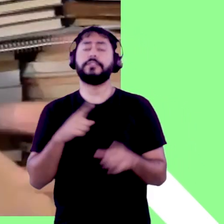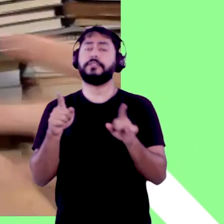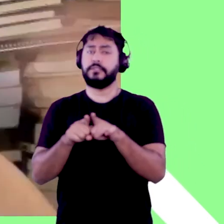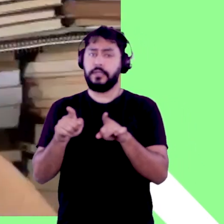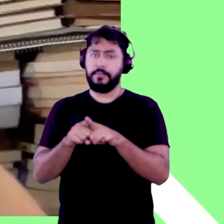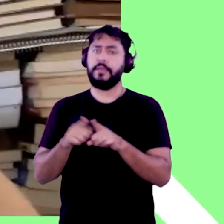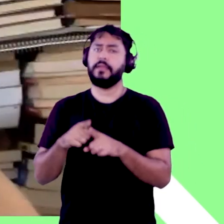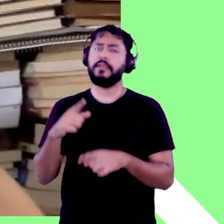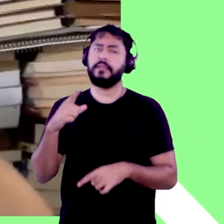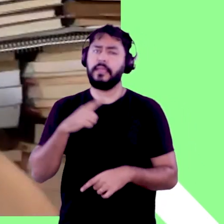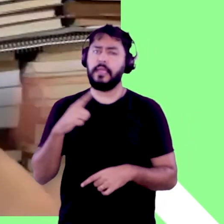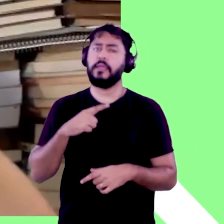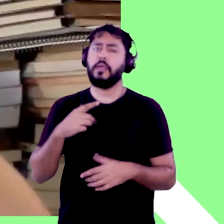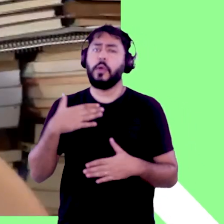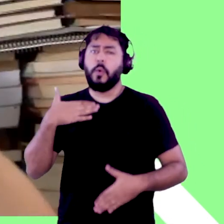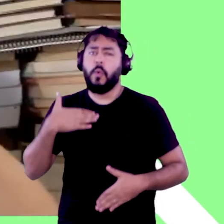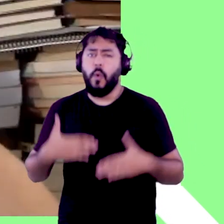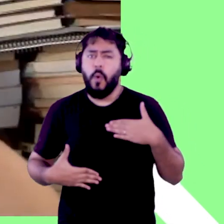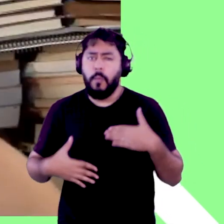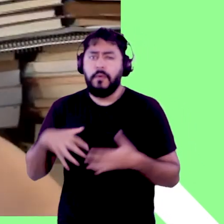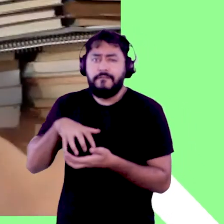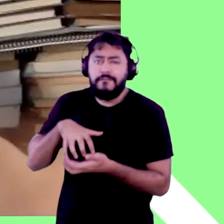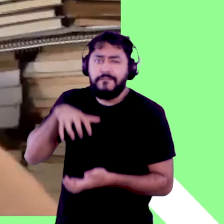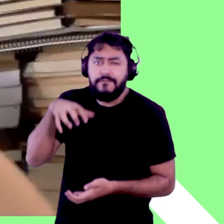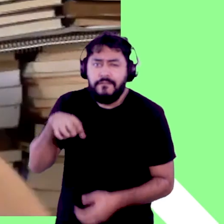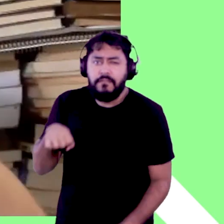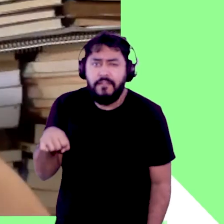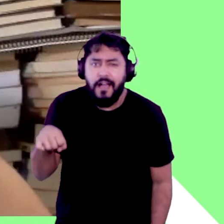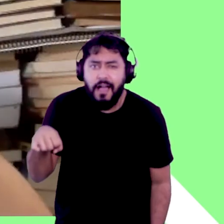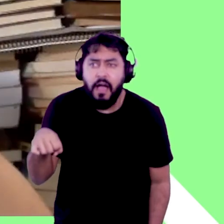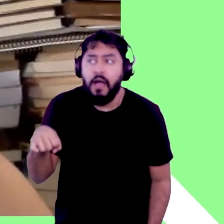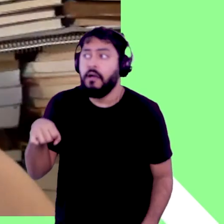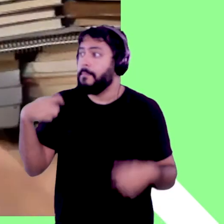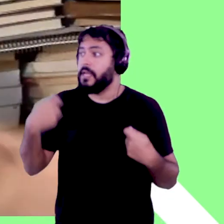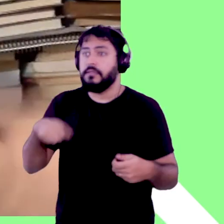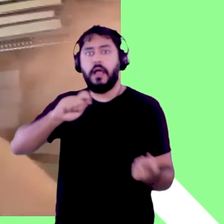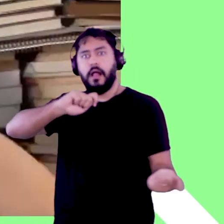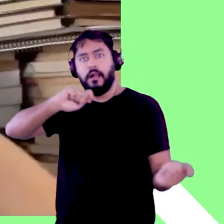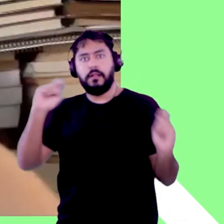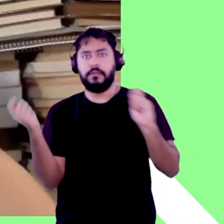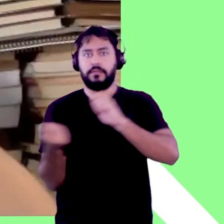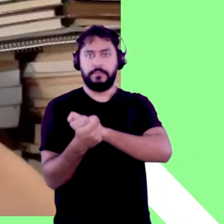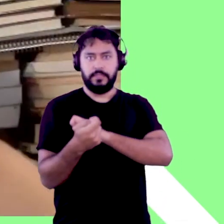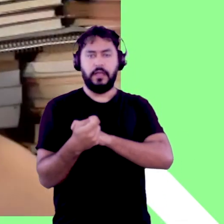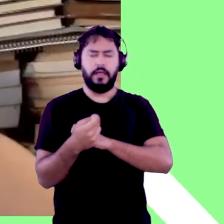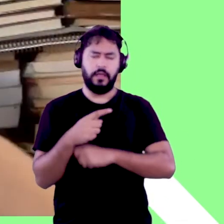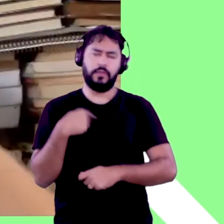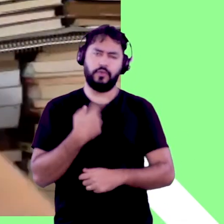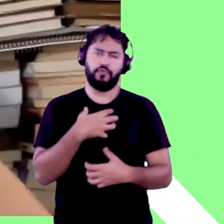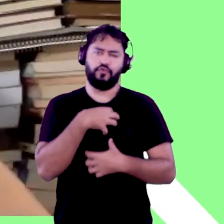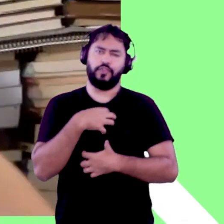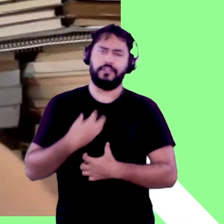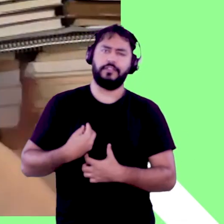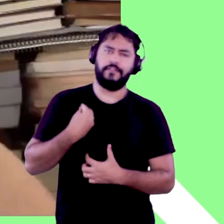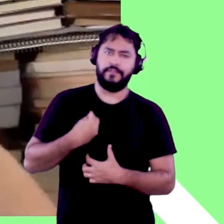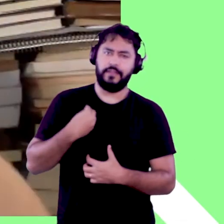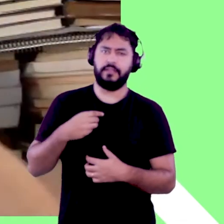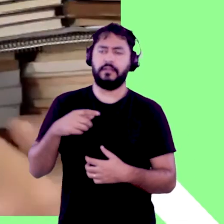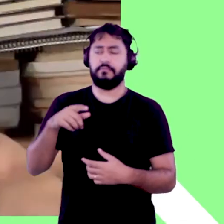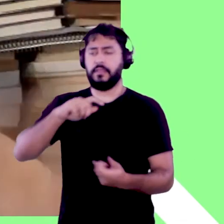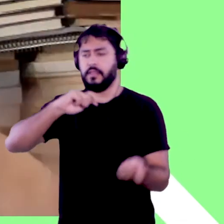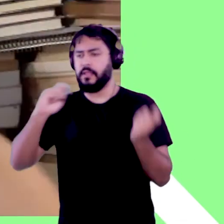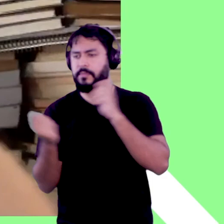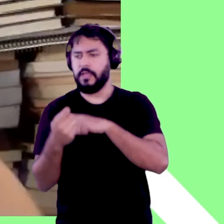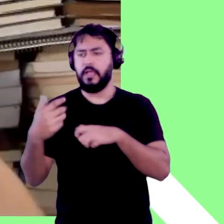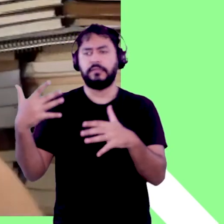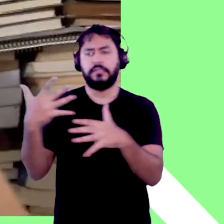mais, né, velhos, e vamos ter que realmente adaptar nosso estilo de vida às cidades, cultura,